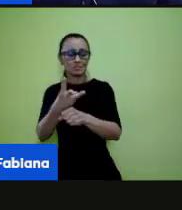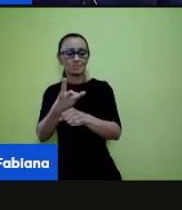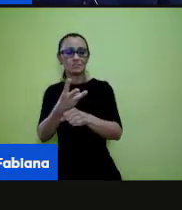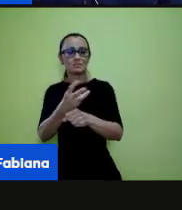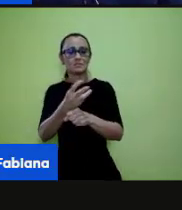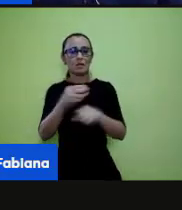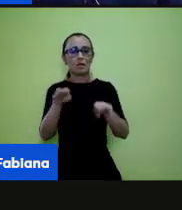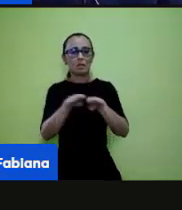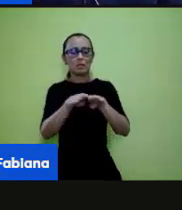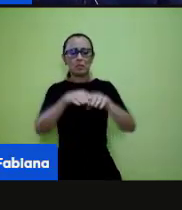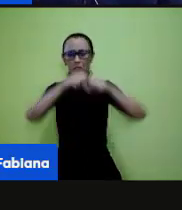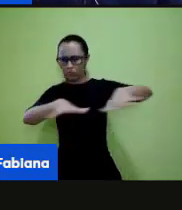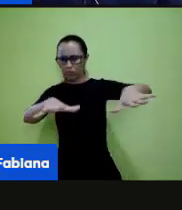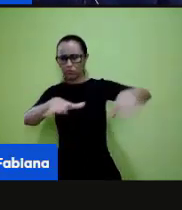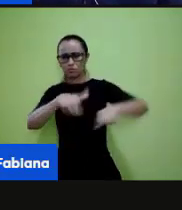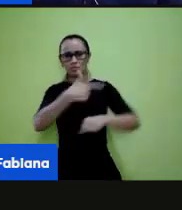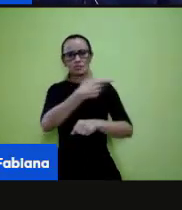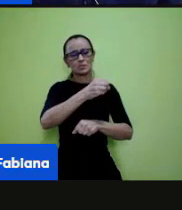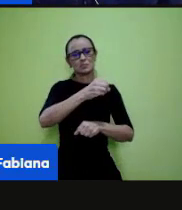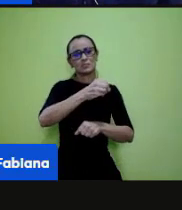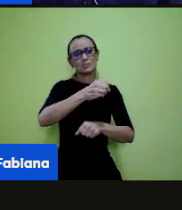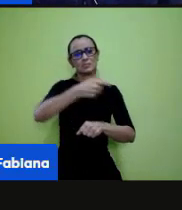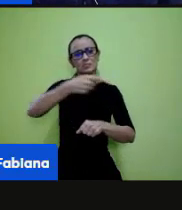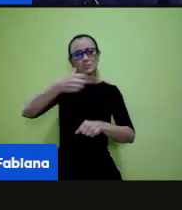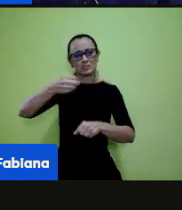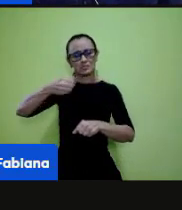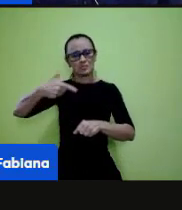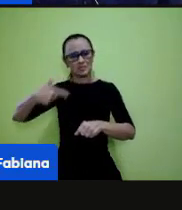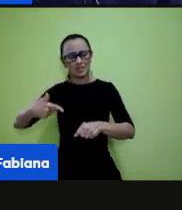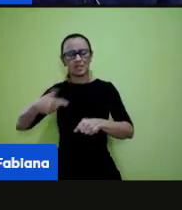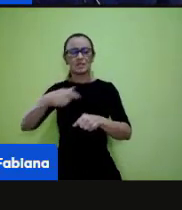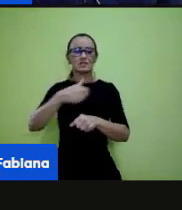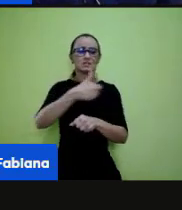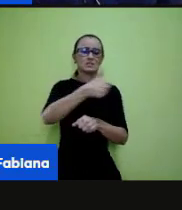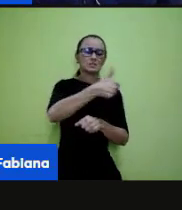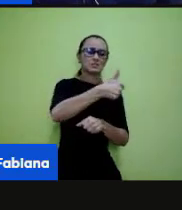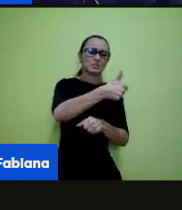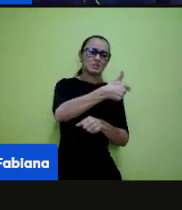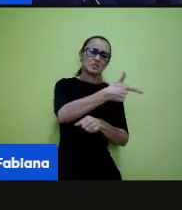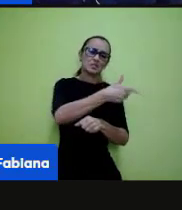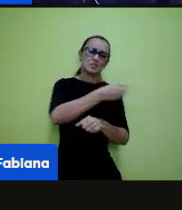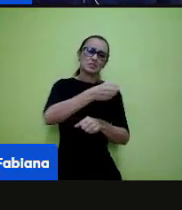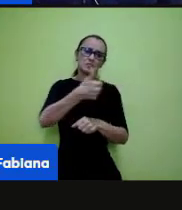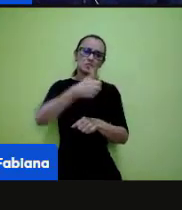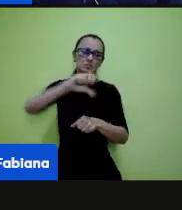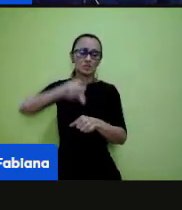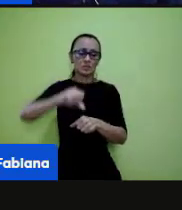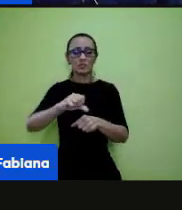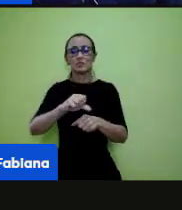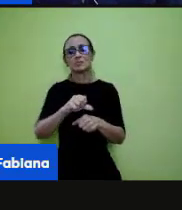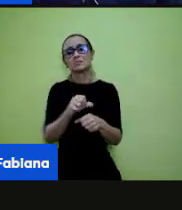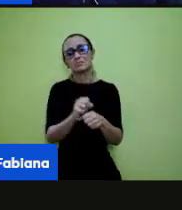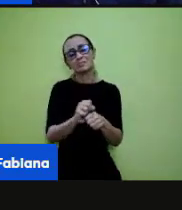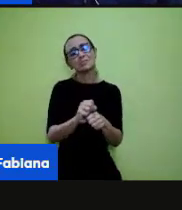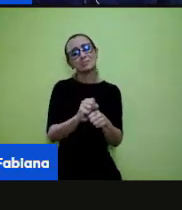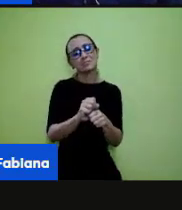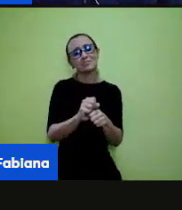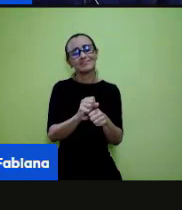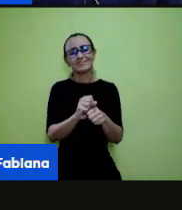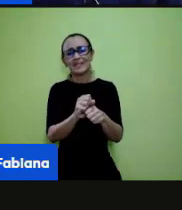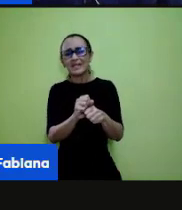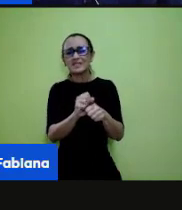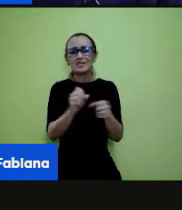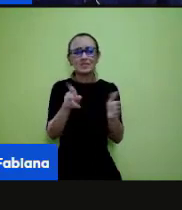Nós tivemos epidemias em 2007, 2010, 2013, 2016, 2019, e por uma